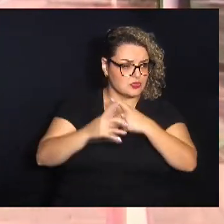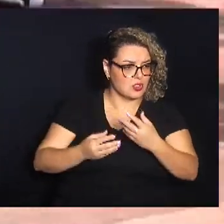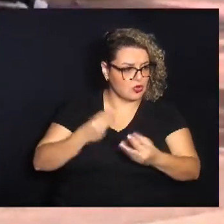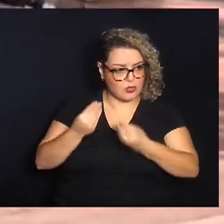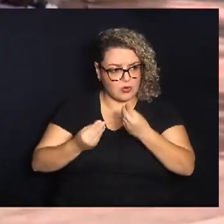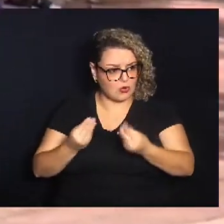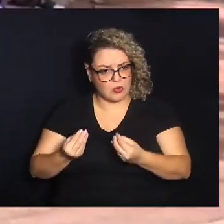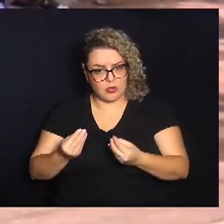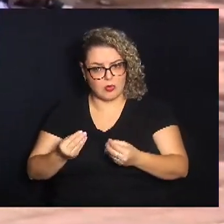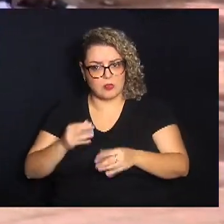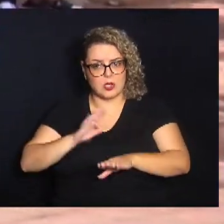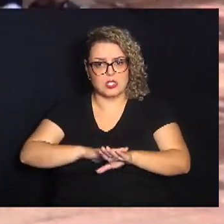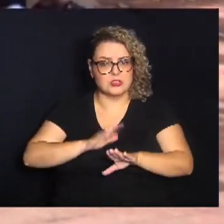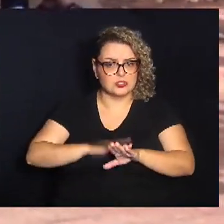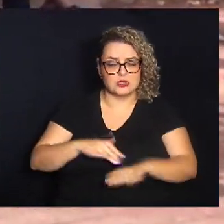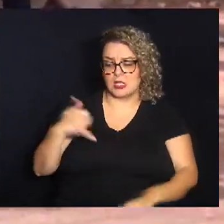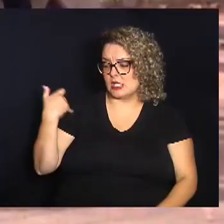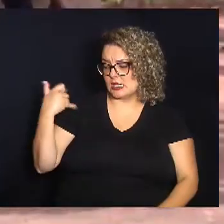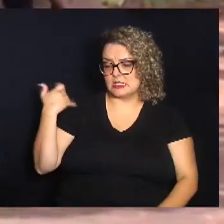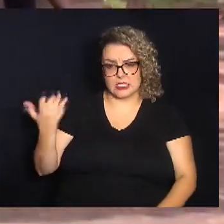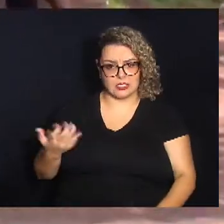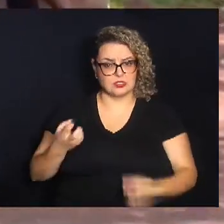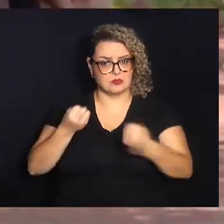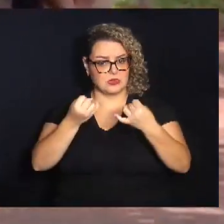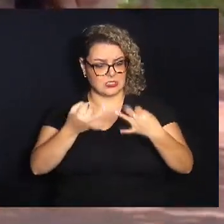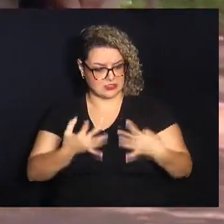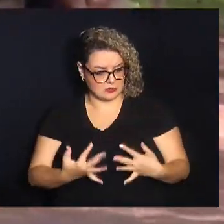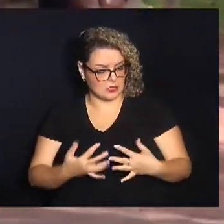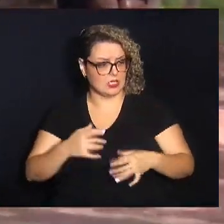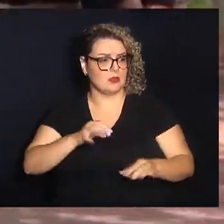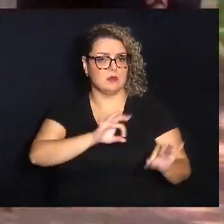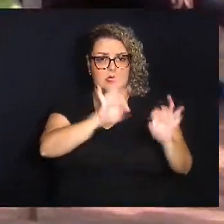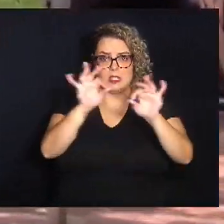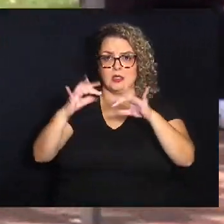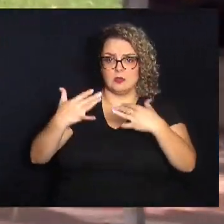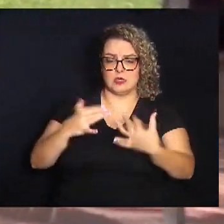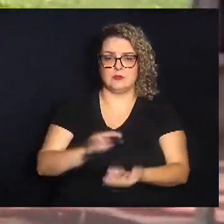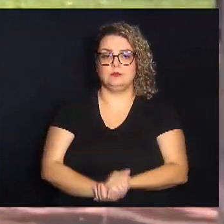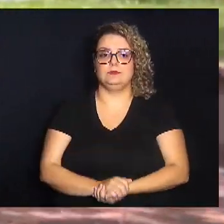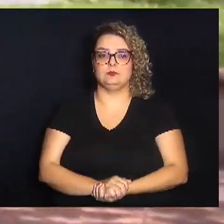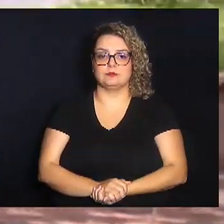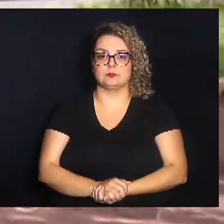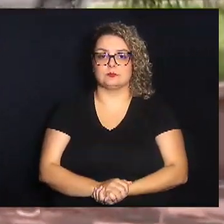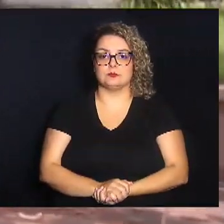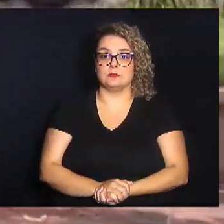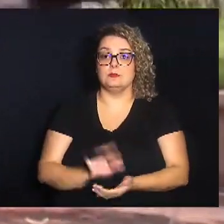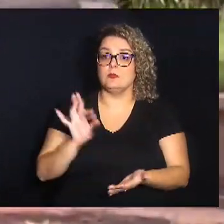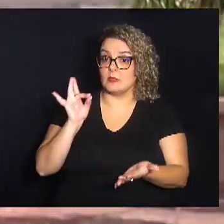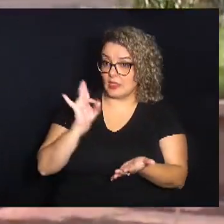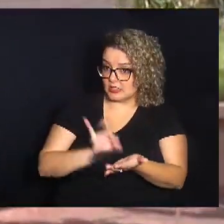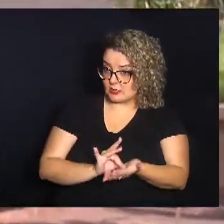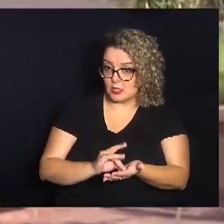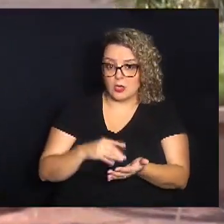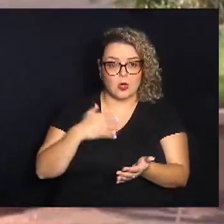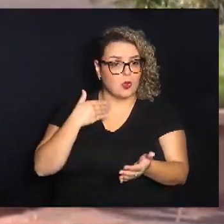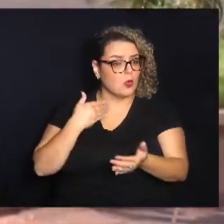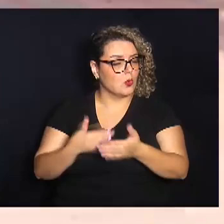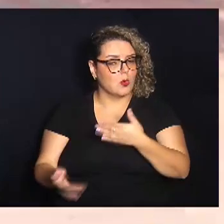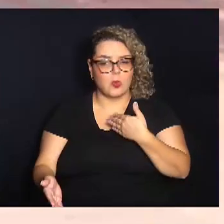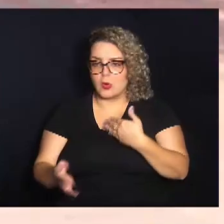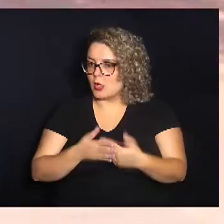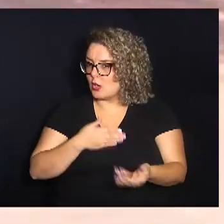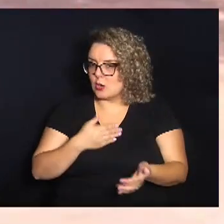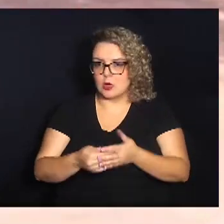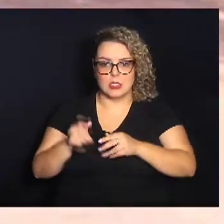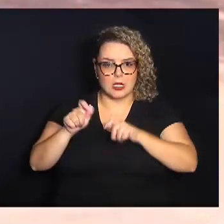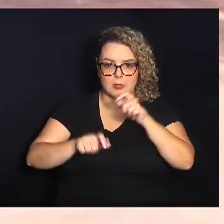funciona isso de faixa etária para poder explicar para os telespectadores? Na verdade, qualquer pessoa acima de